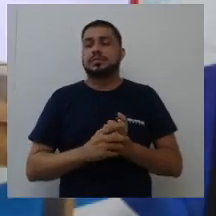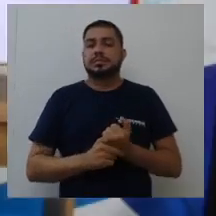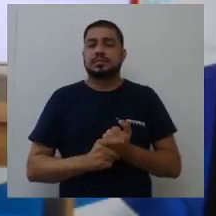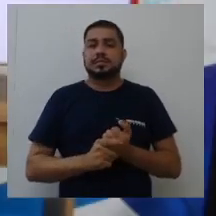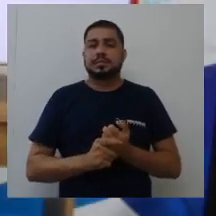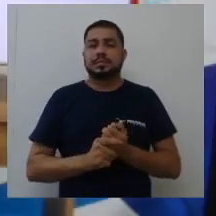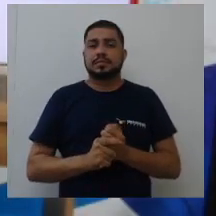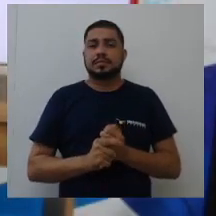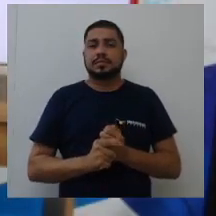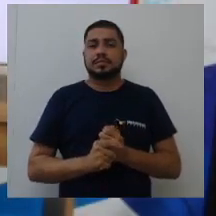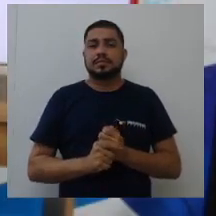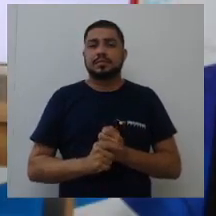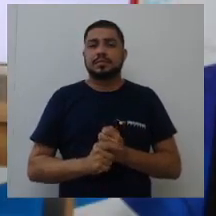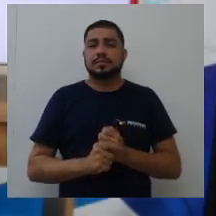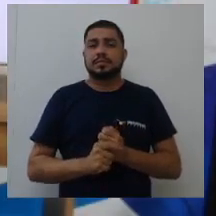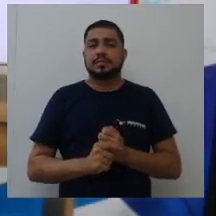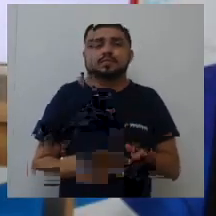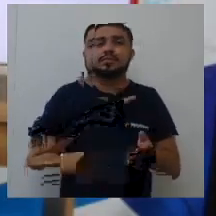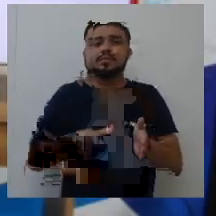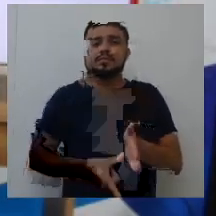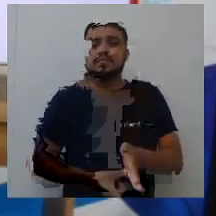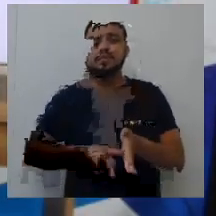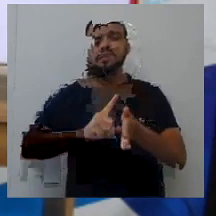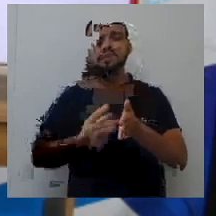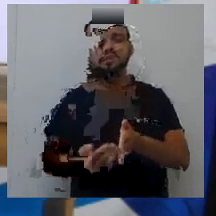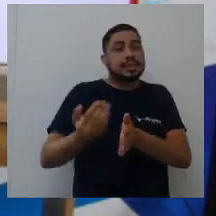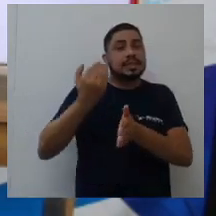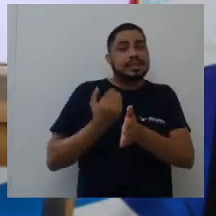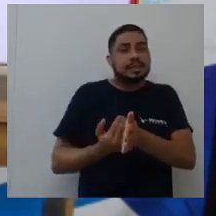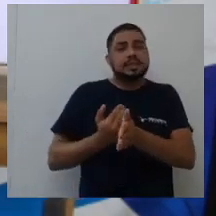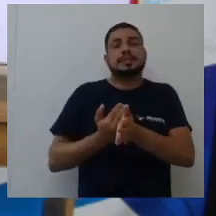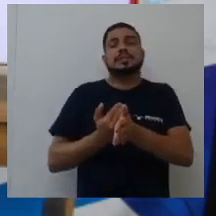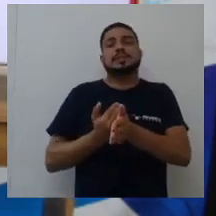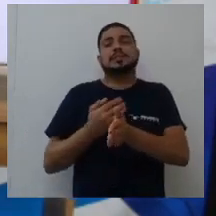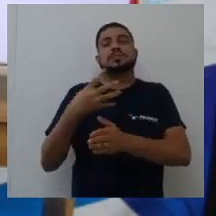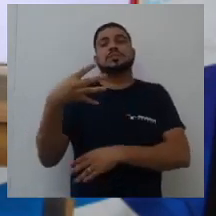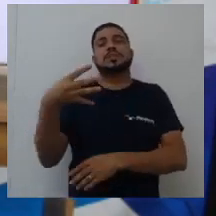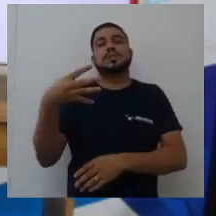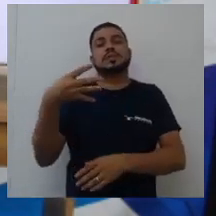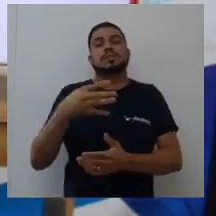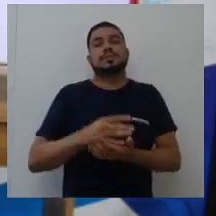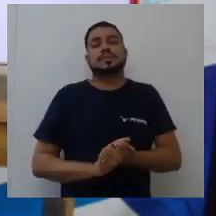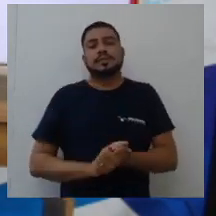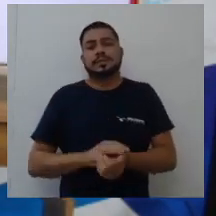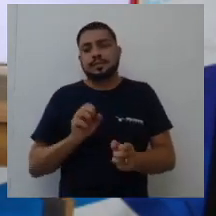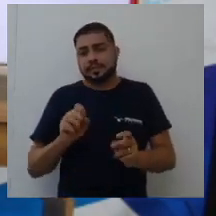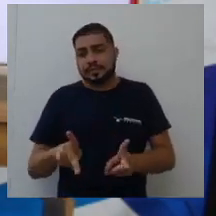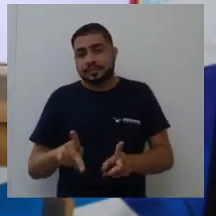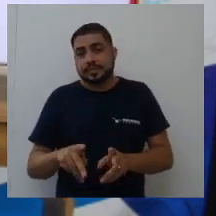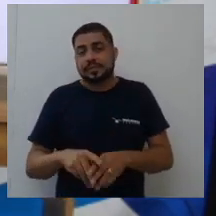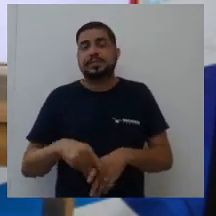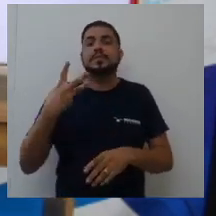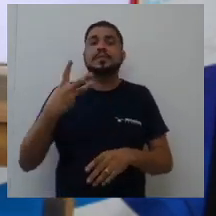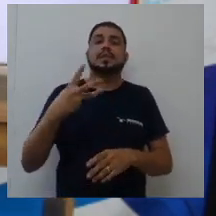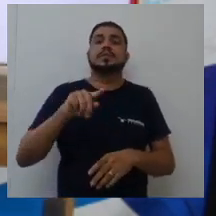só. Sacou isso aqui, ó, do 4. Ok?